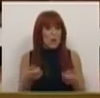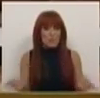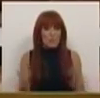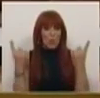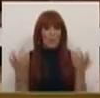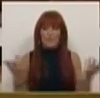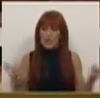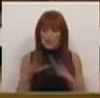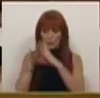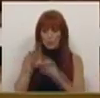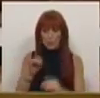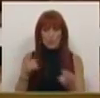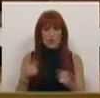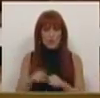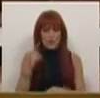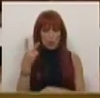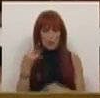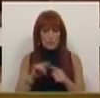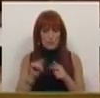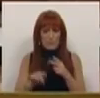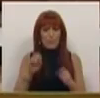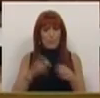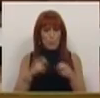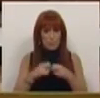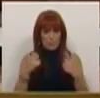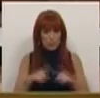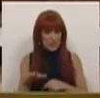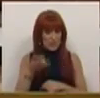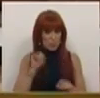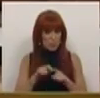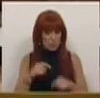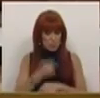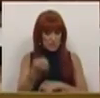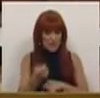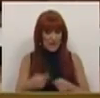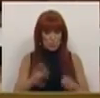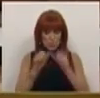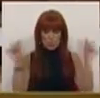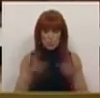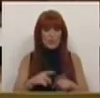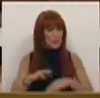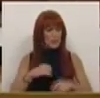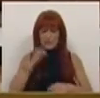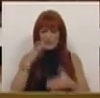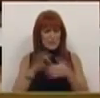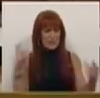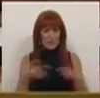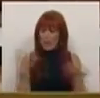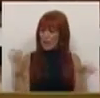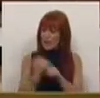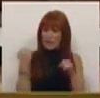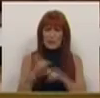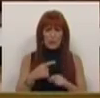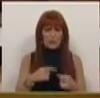coordenação. Este modelo tem dois tipos de problemas. Do ponto de vista do desenho do sistema, não faz sentido ter